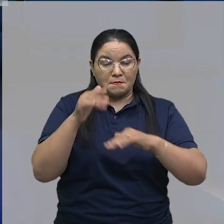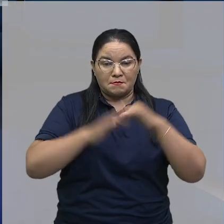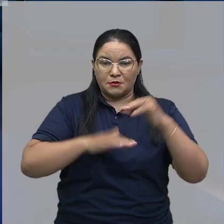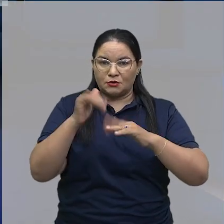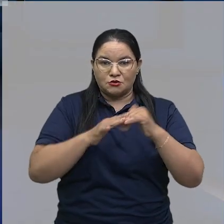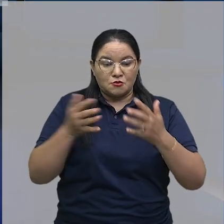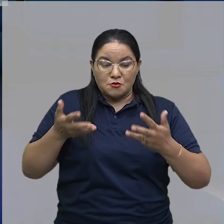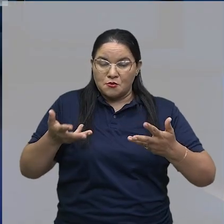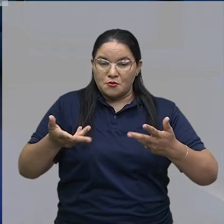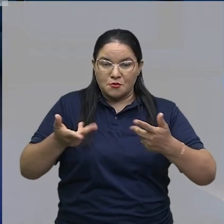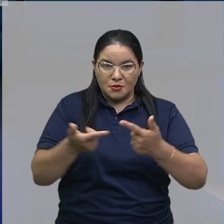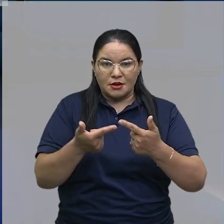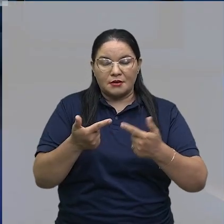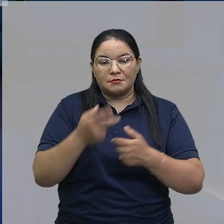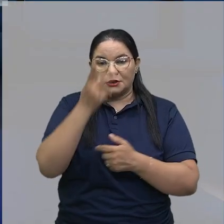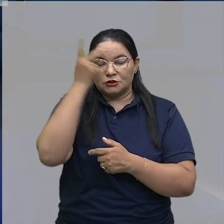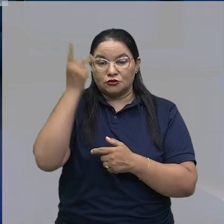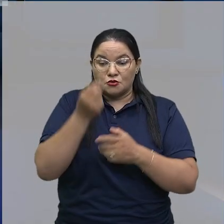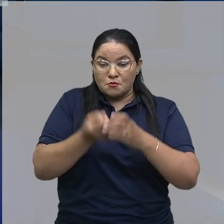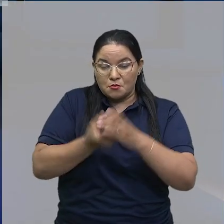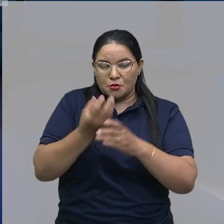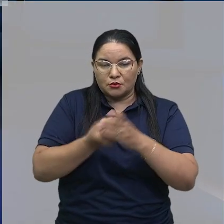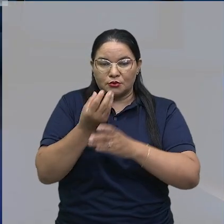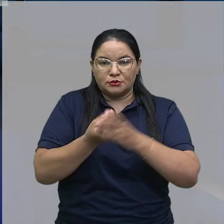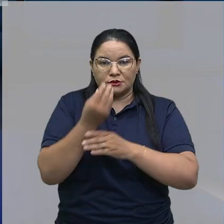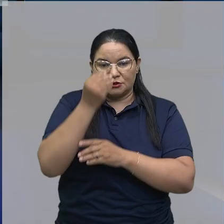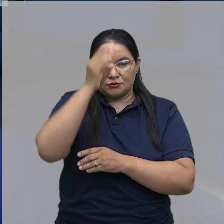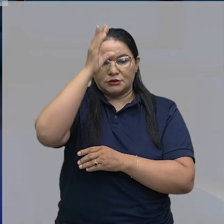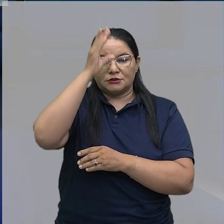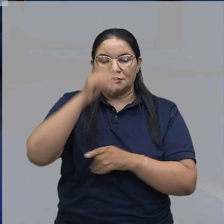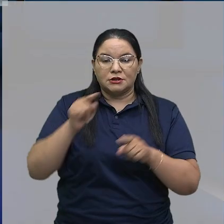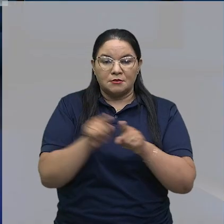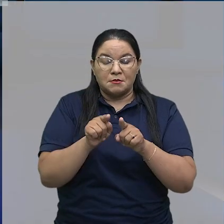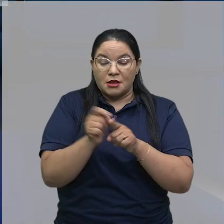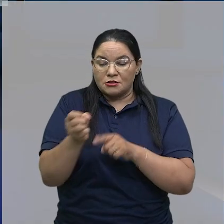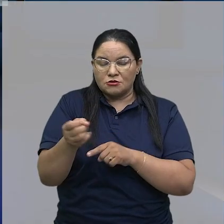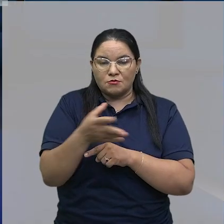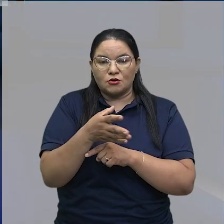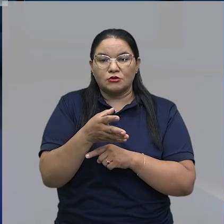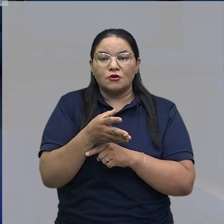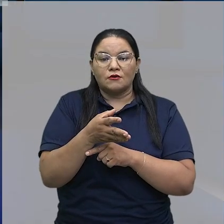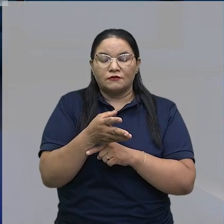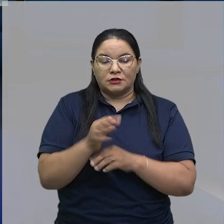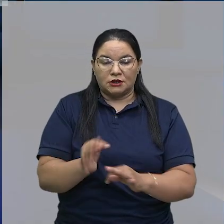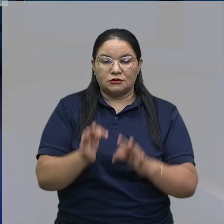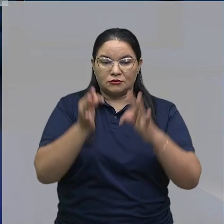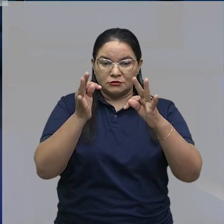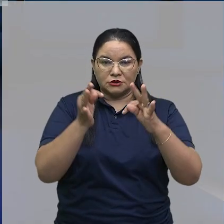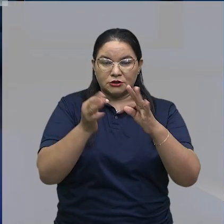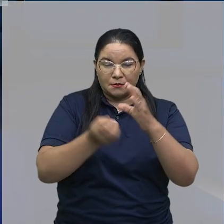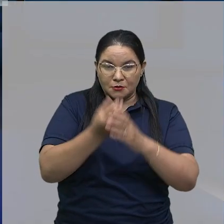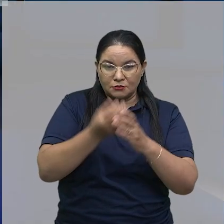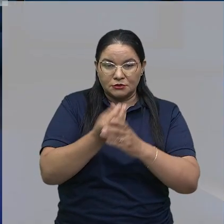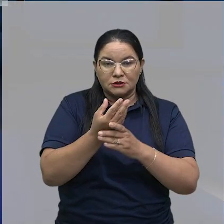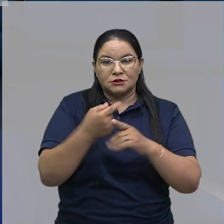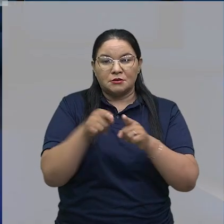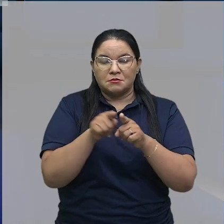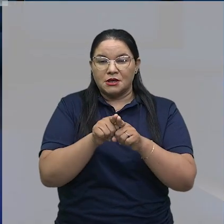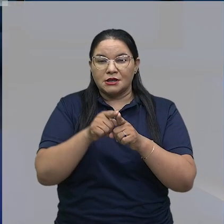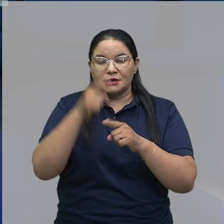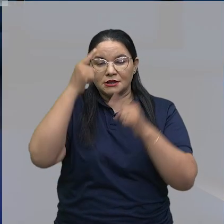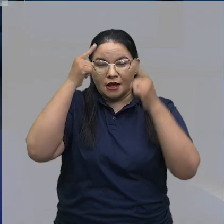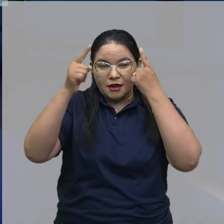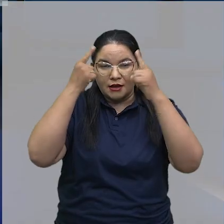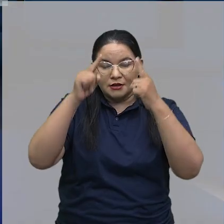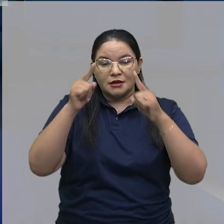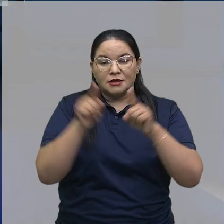qualificada, são as pessoas que vão produzir conhecimento, vão produzir novas tecnologias, tá? Produz ideias, patentes,